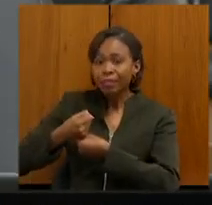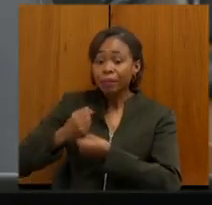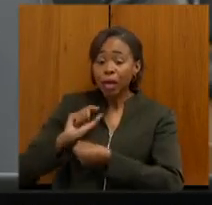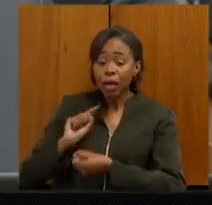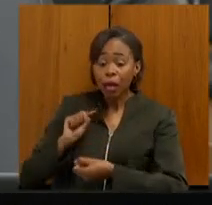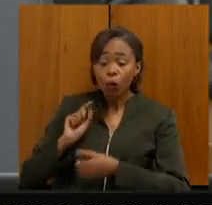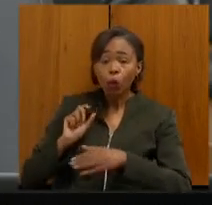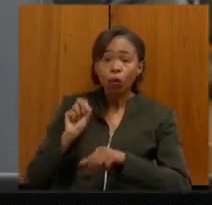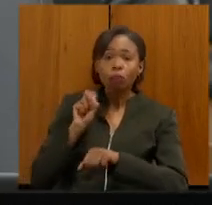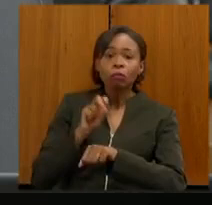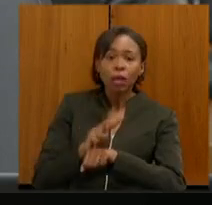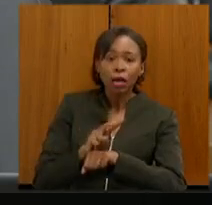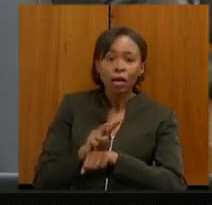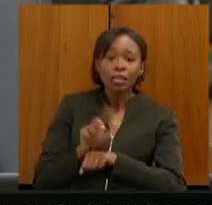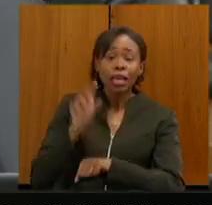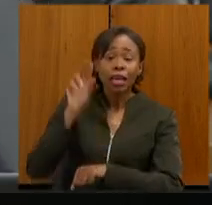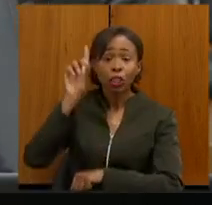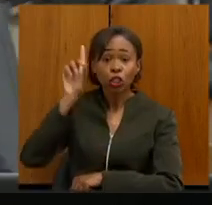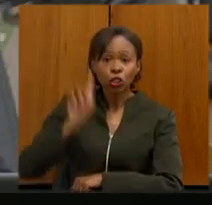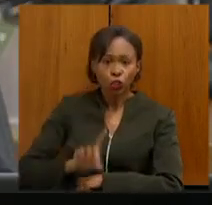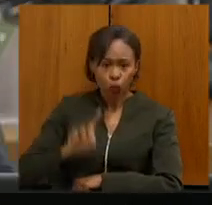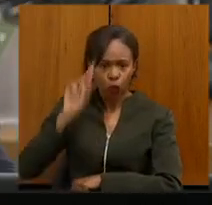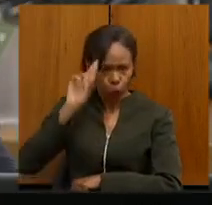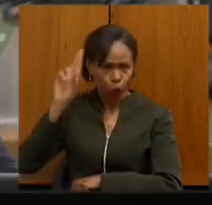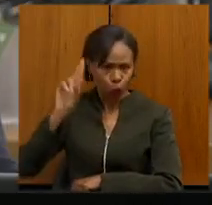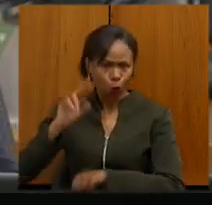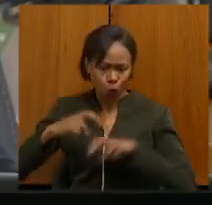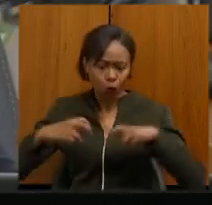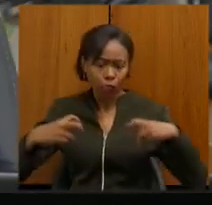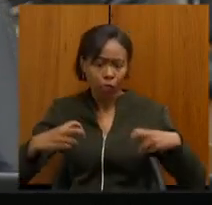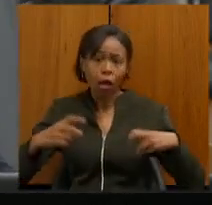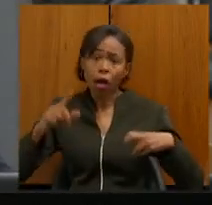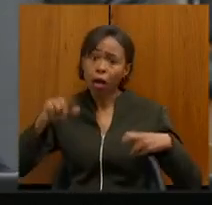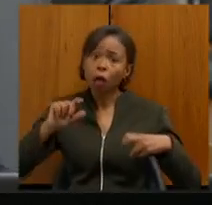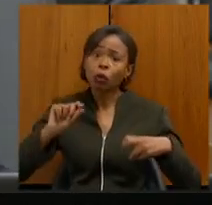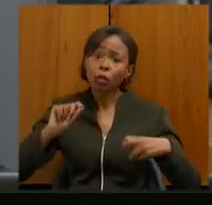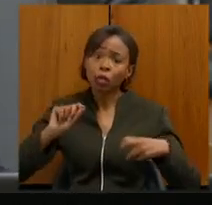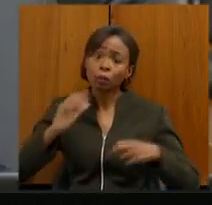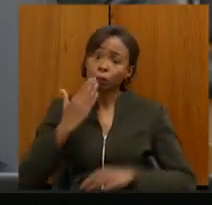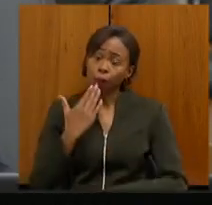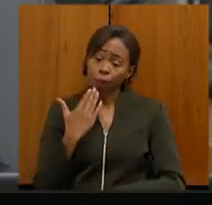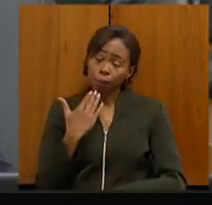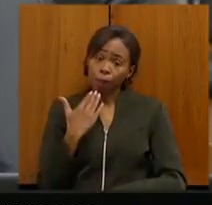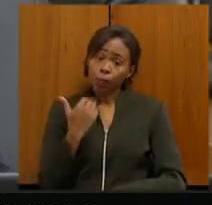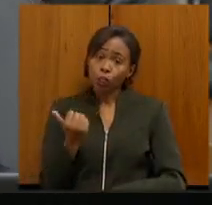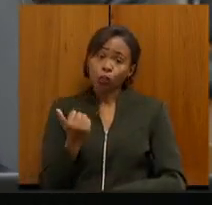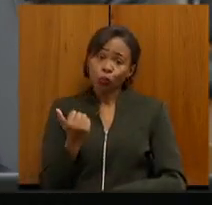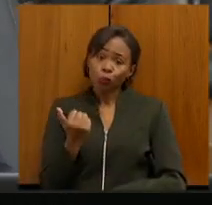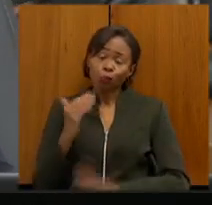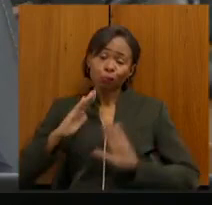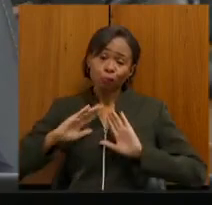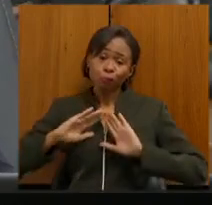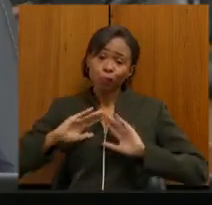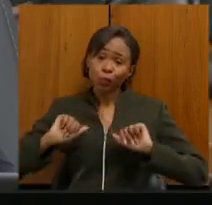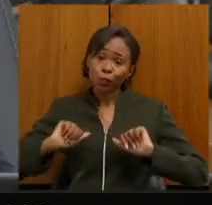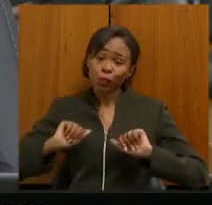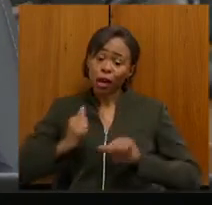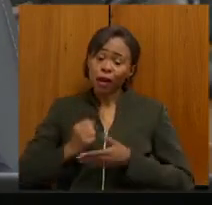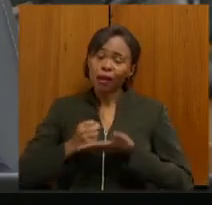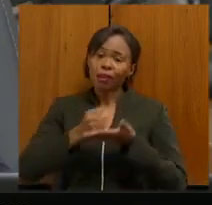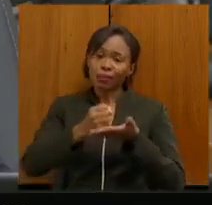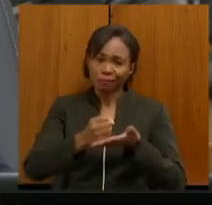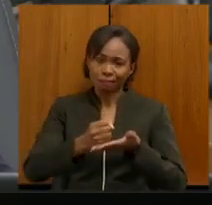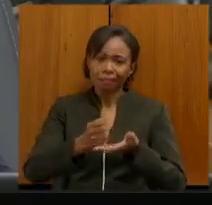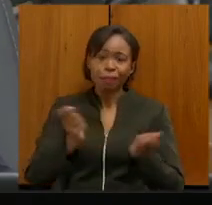diretoria Esse foi um pouco o pedido não é um pedido de auxílio para que a gente pudesse dar uma condição de